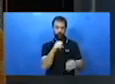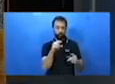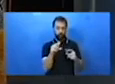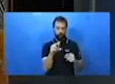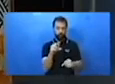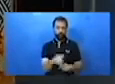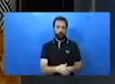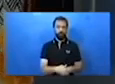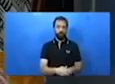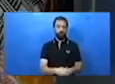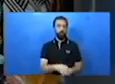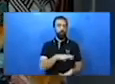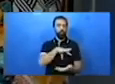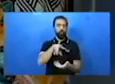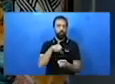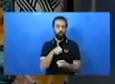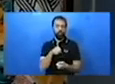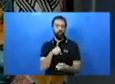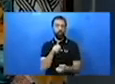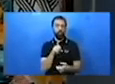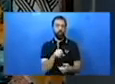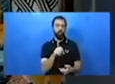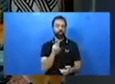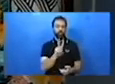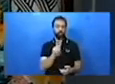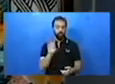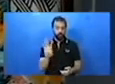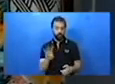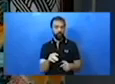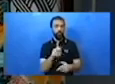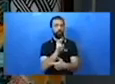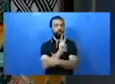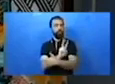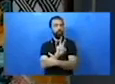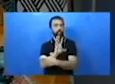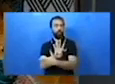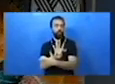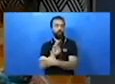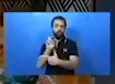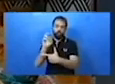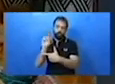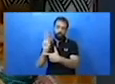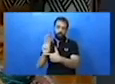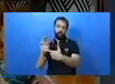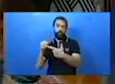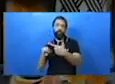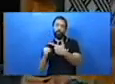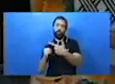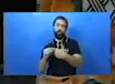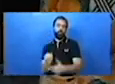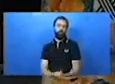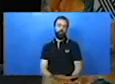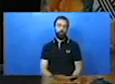é 24? Eu divido pelo de baixo. 24 dividido por 3, 8 quadradinhos. E